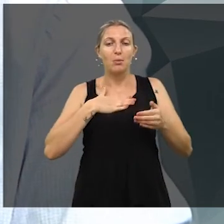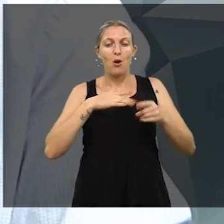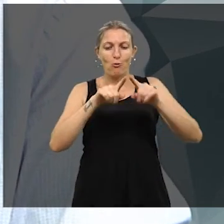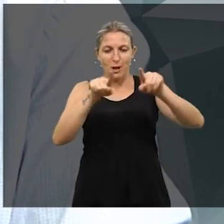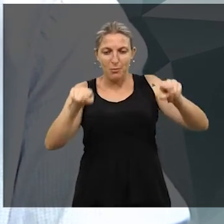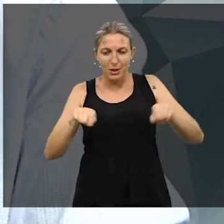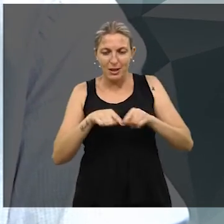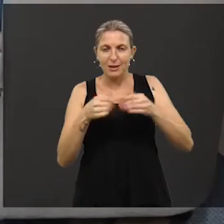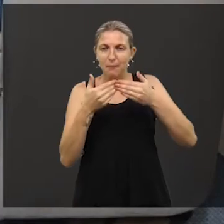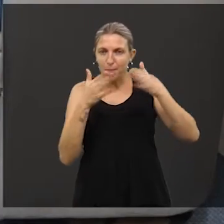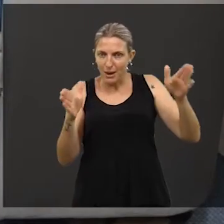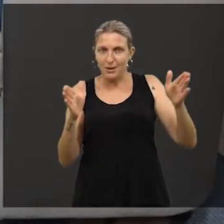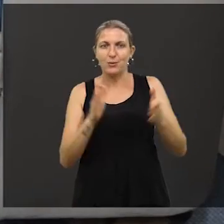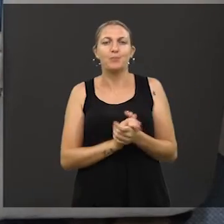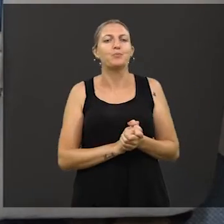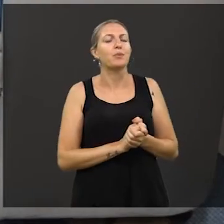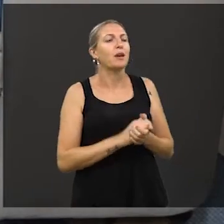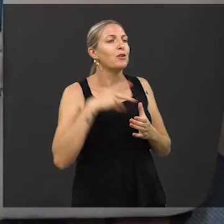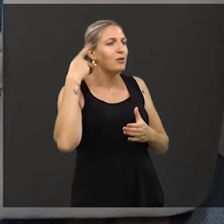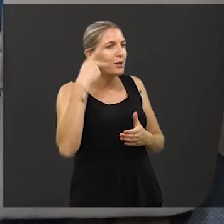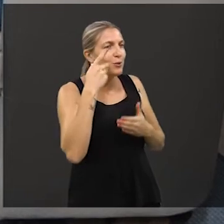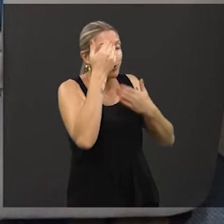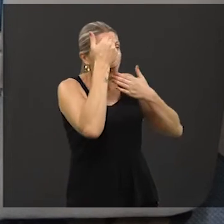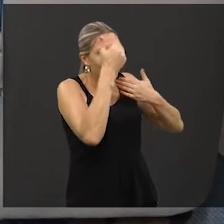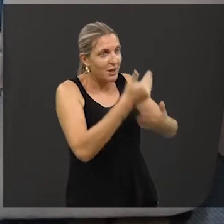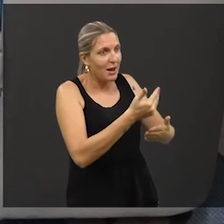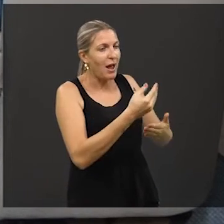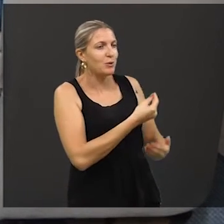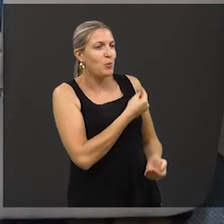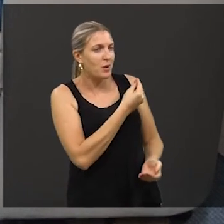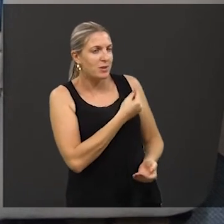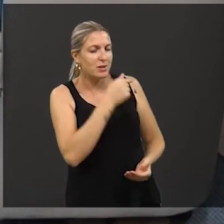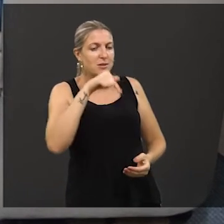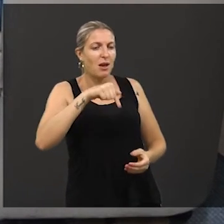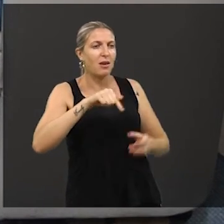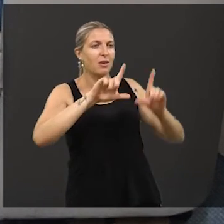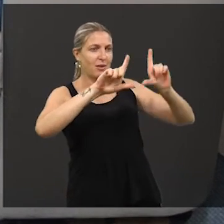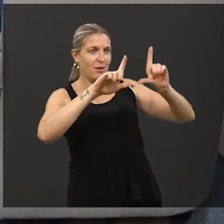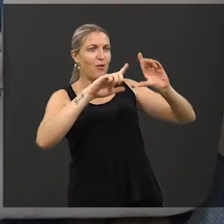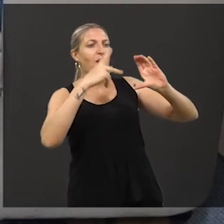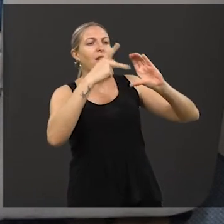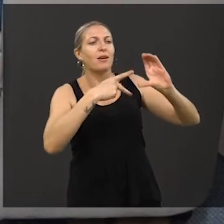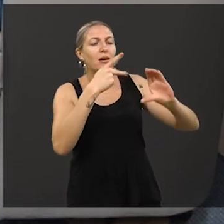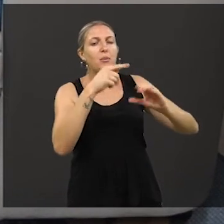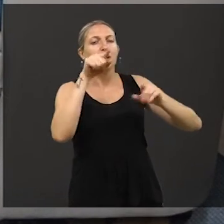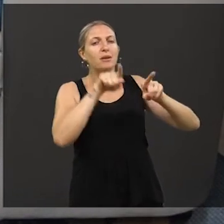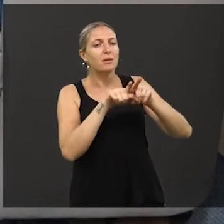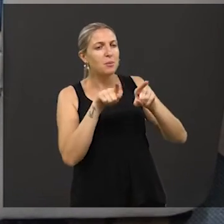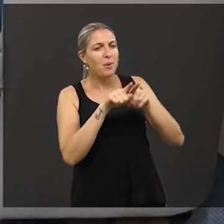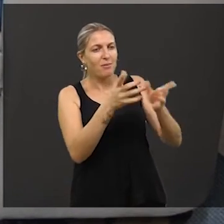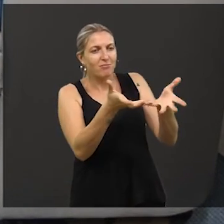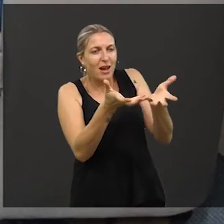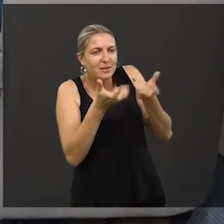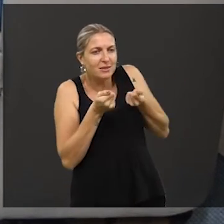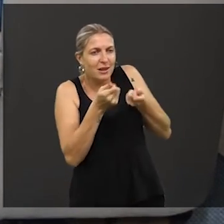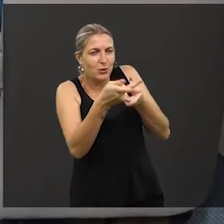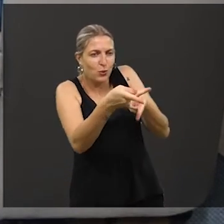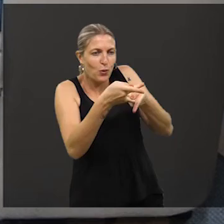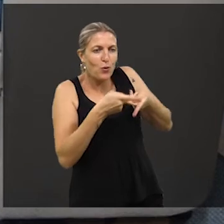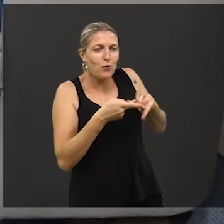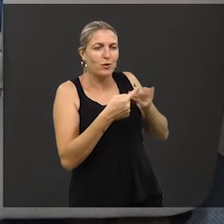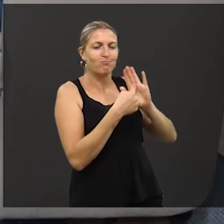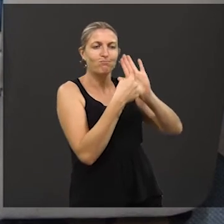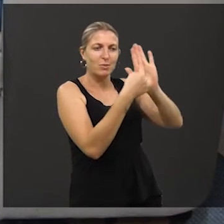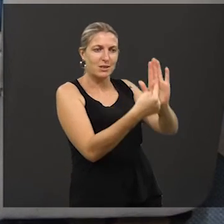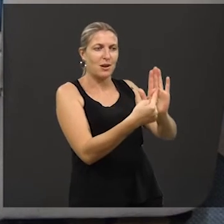sempre de portas abertas. Então, vereador, muito obrigado pela sua presença aqui na TV Câmara e também por ter aceito o convite aí, né, de